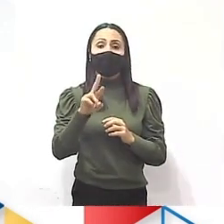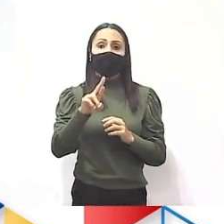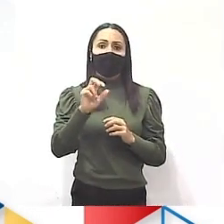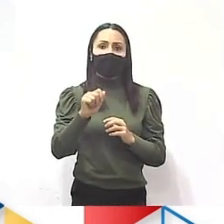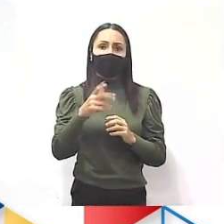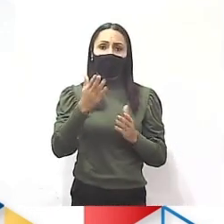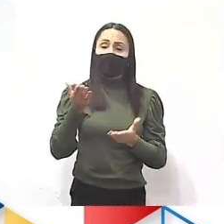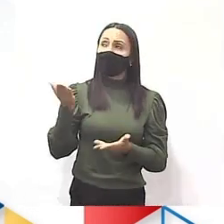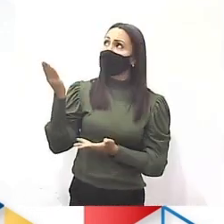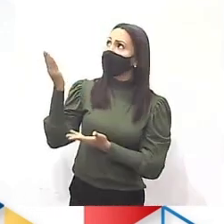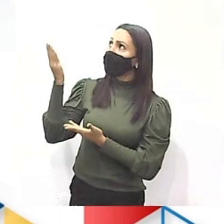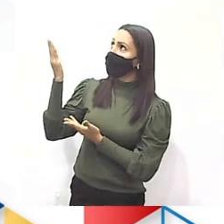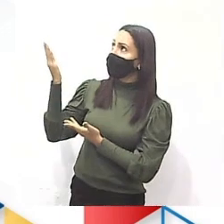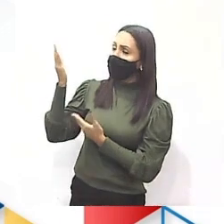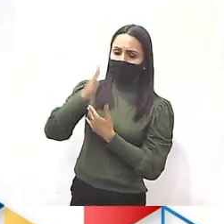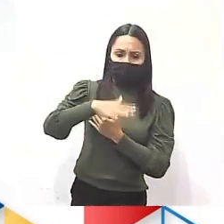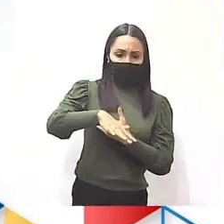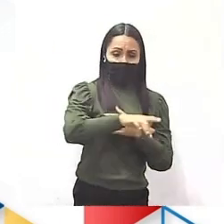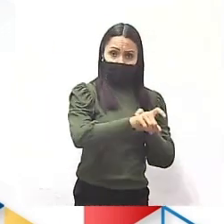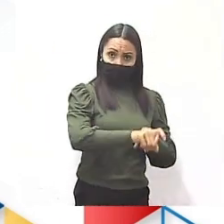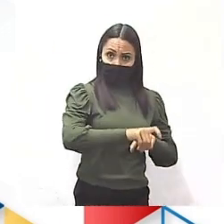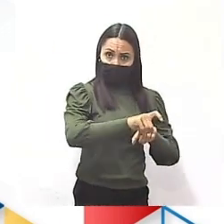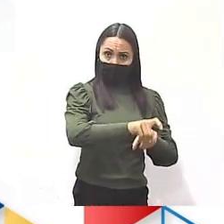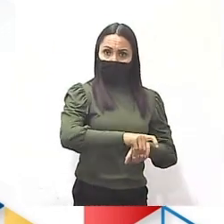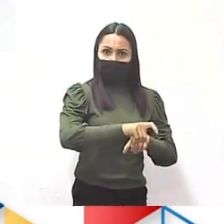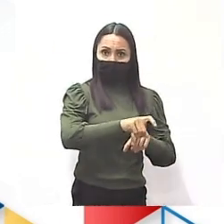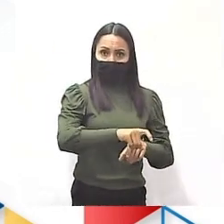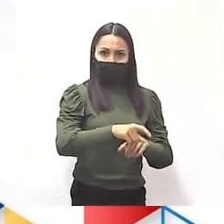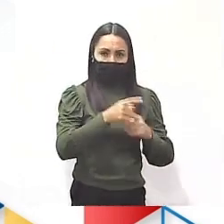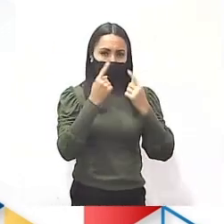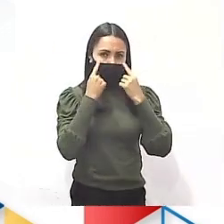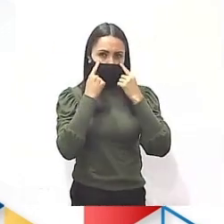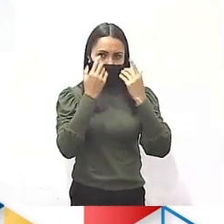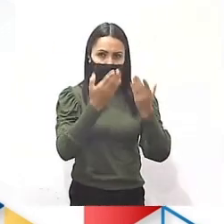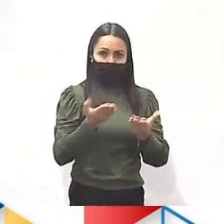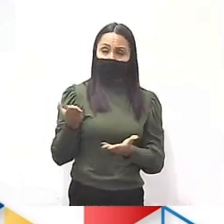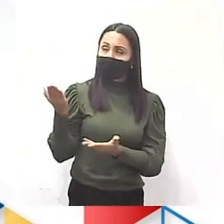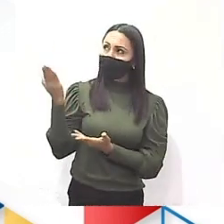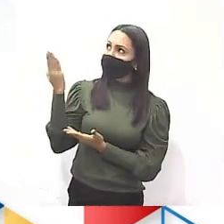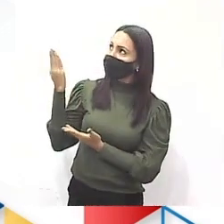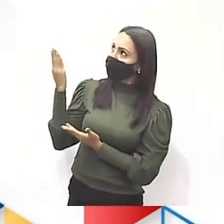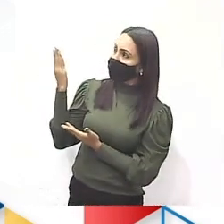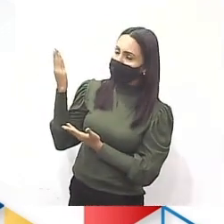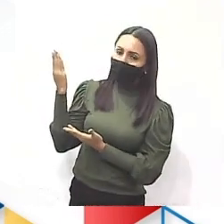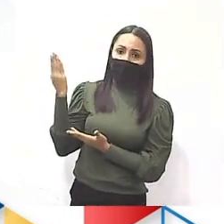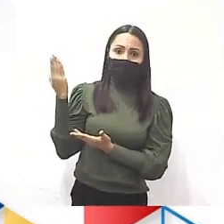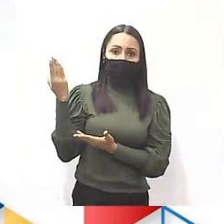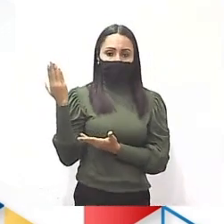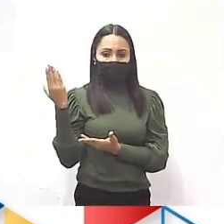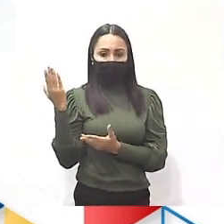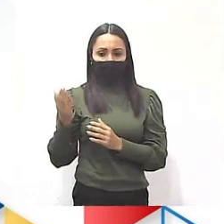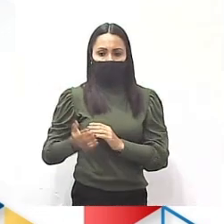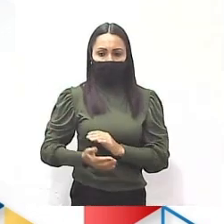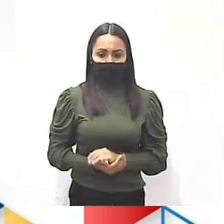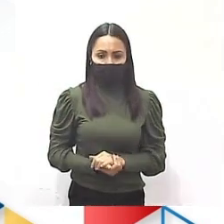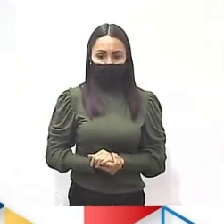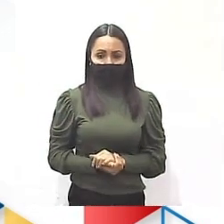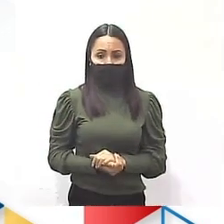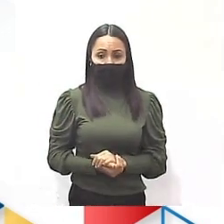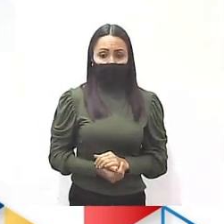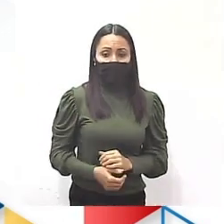na área rural. Na área rural, se você pode observar, a gente vê uma temperatura aqui, de